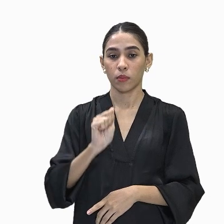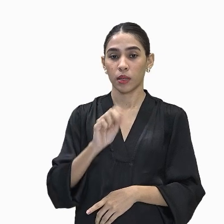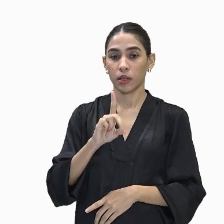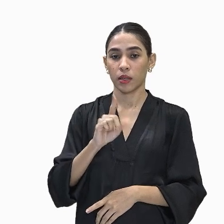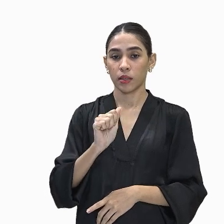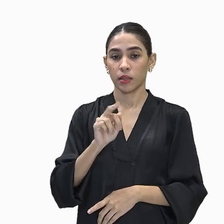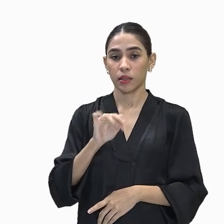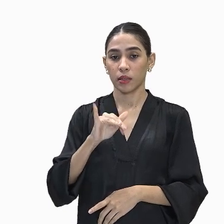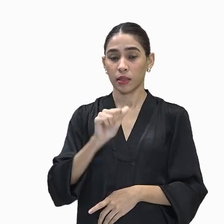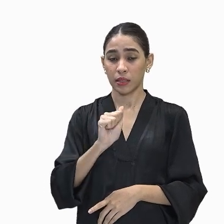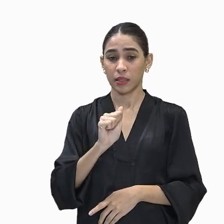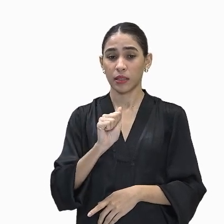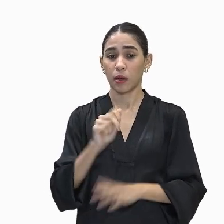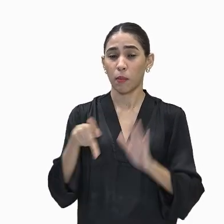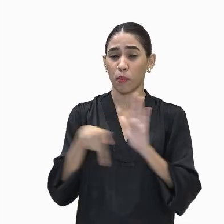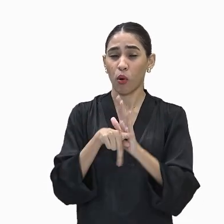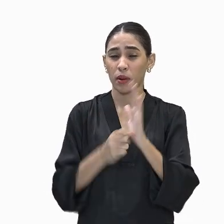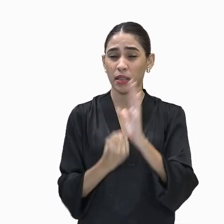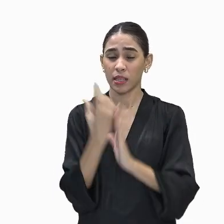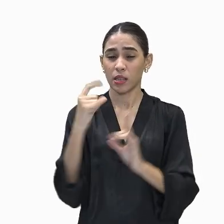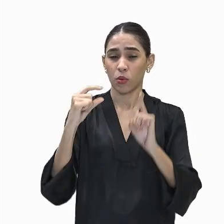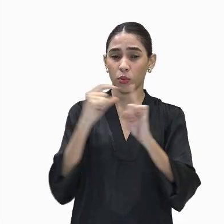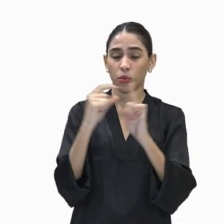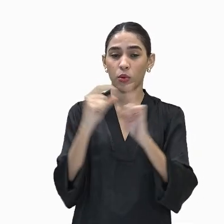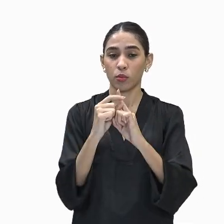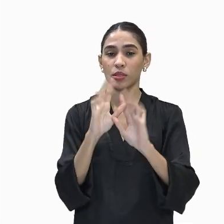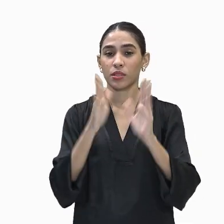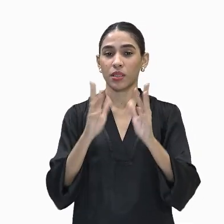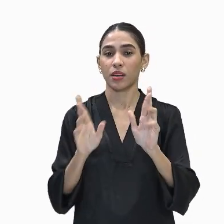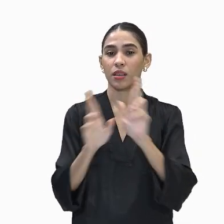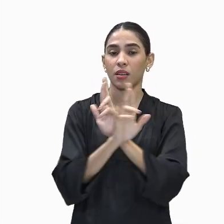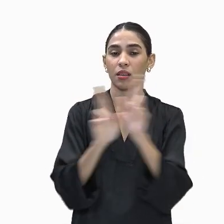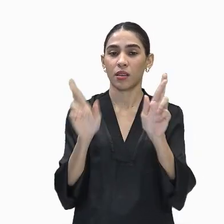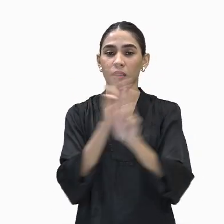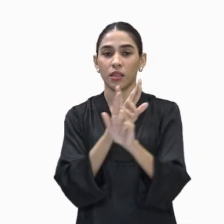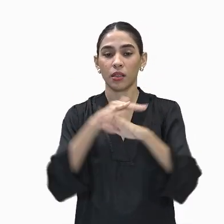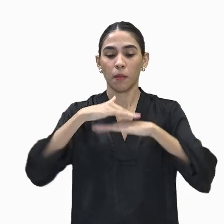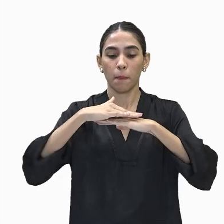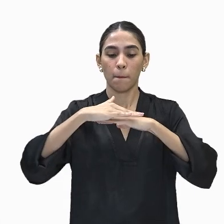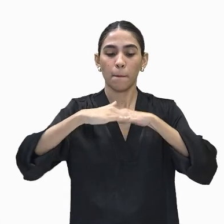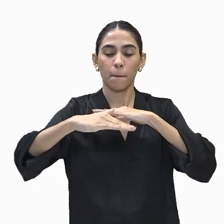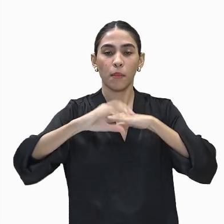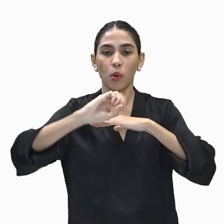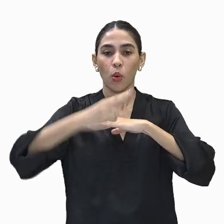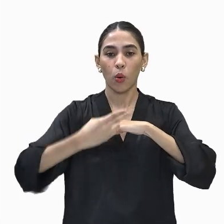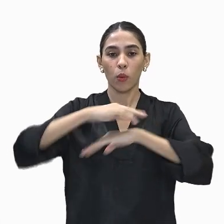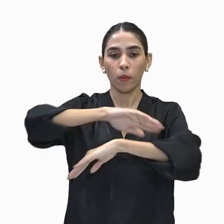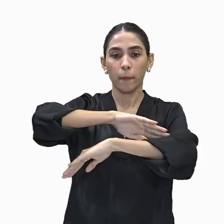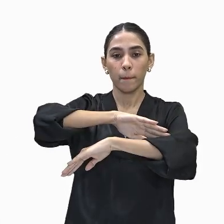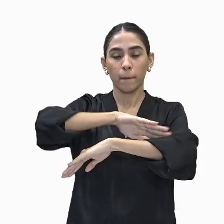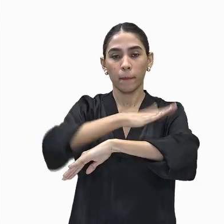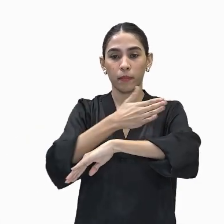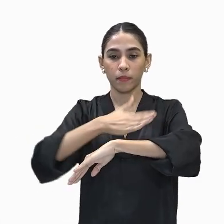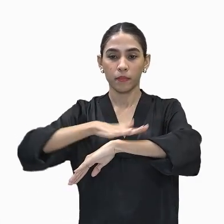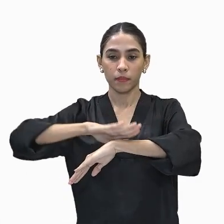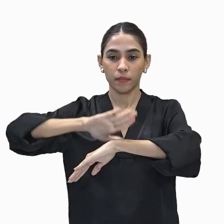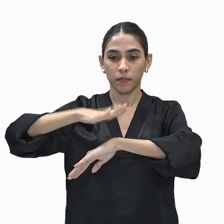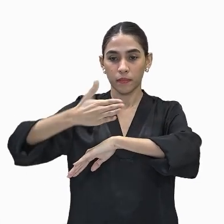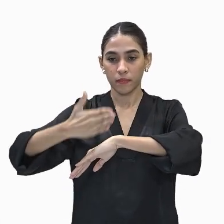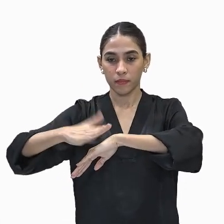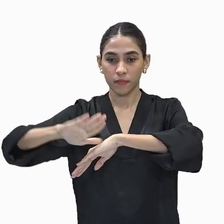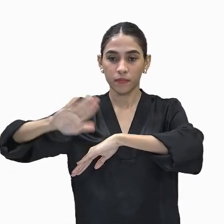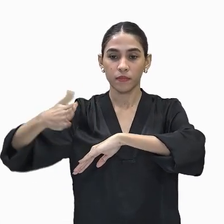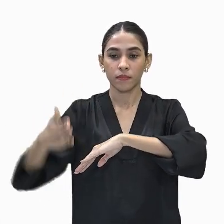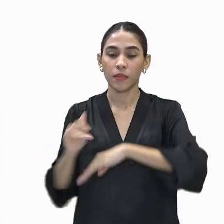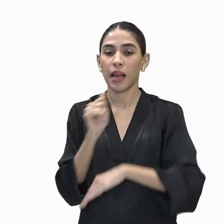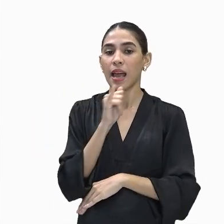a própria origem do nome já está relacionado com essa região plana ou planície, né? Existem algumas ondulações